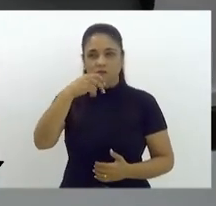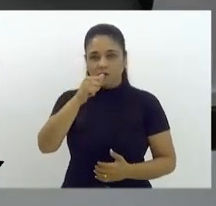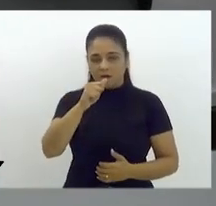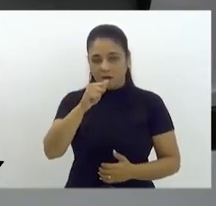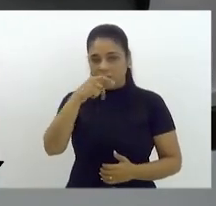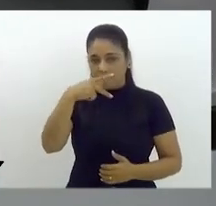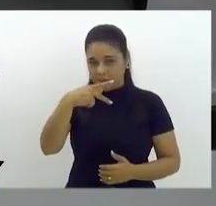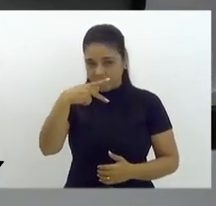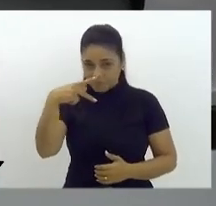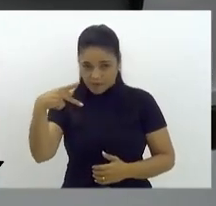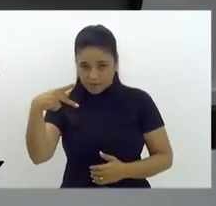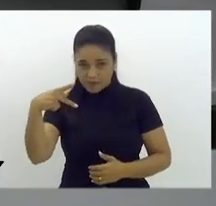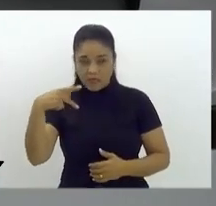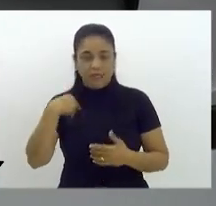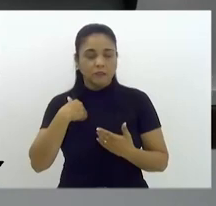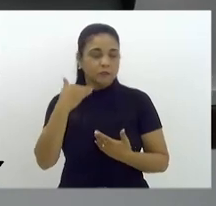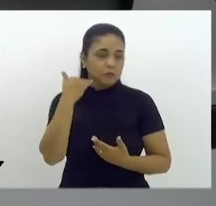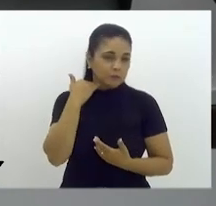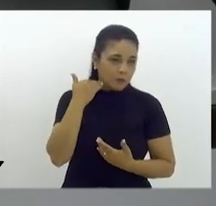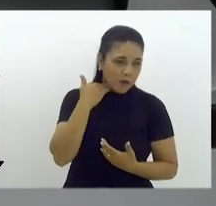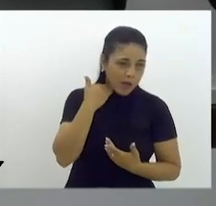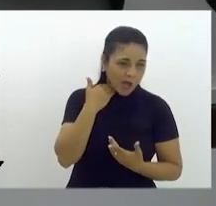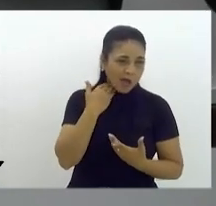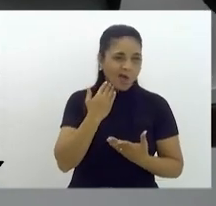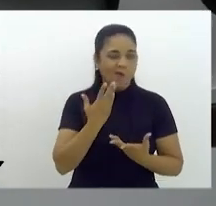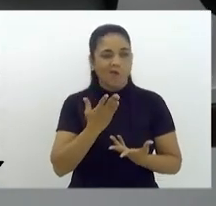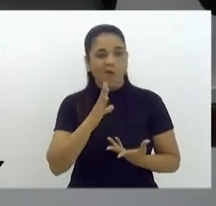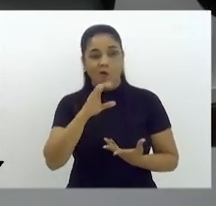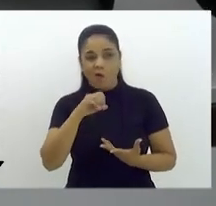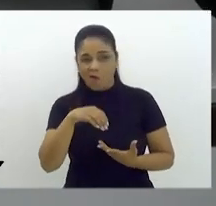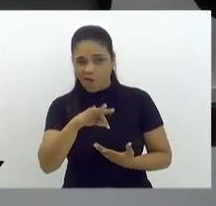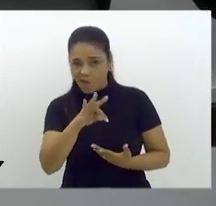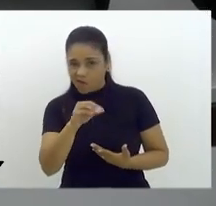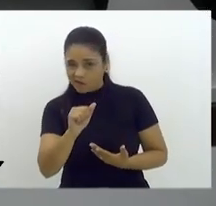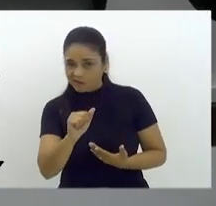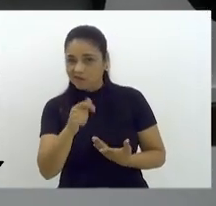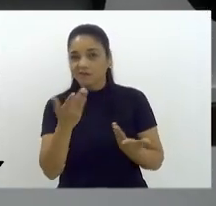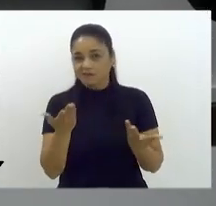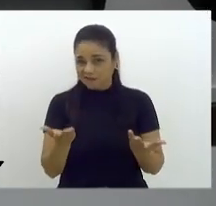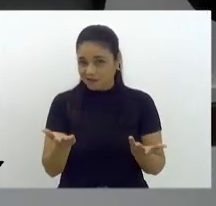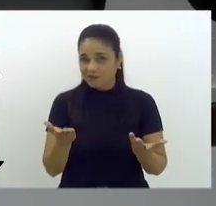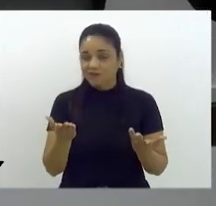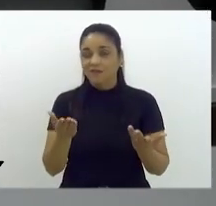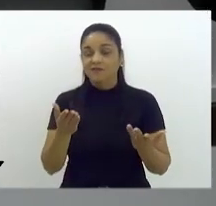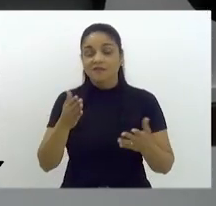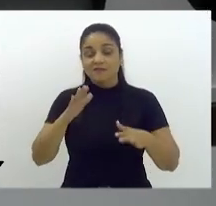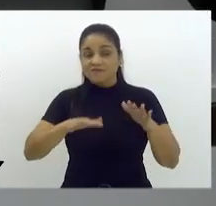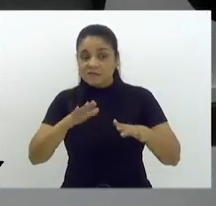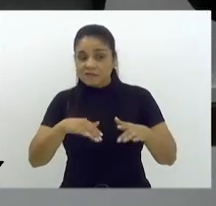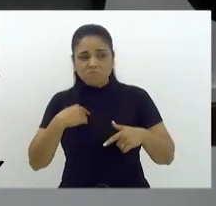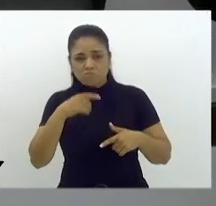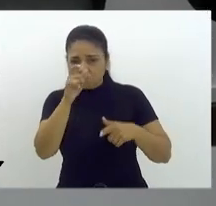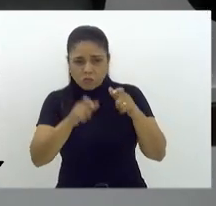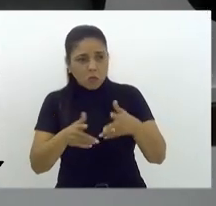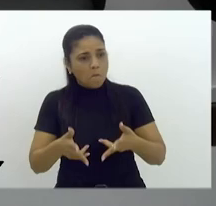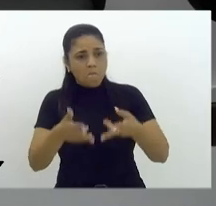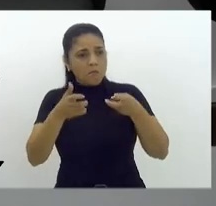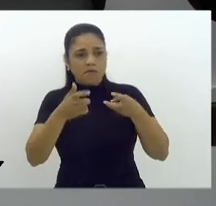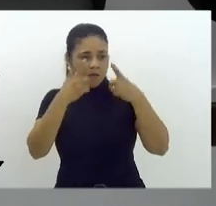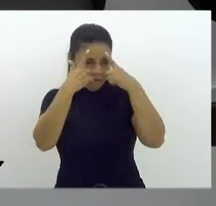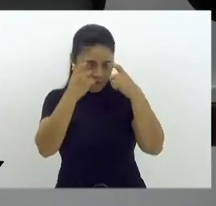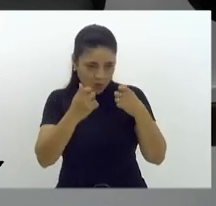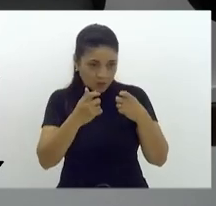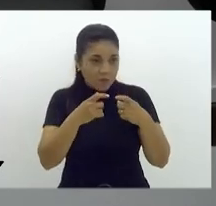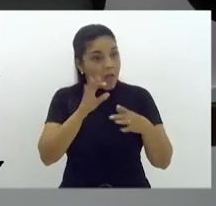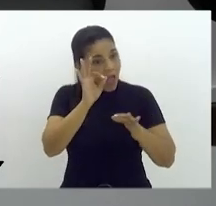de bancários né de contas bancárias então e muitas vezes as pessoas não percebem isso como violência mas